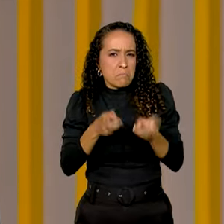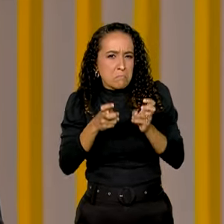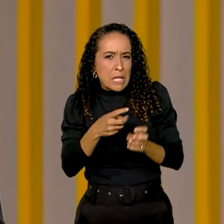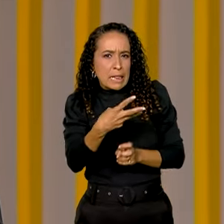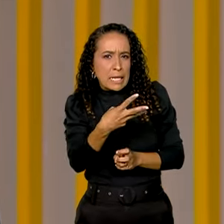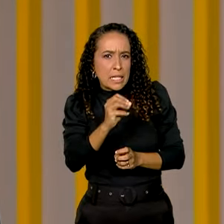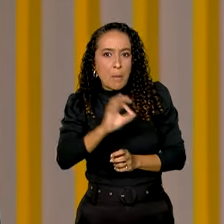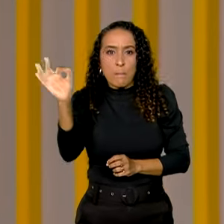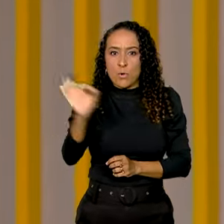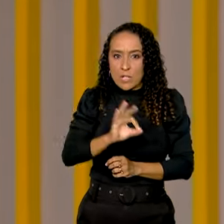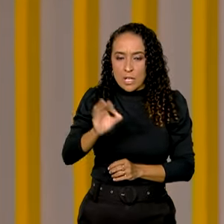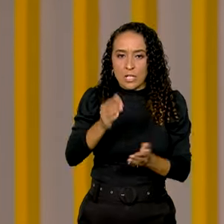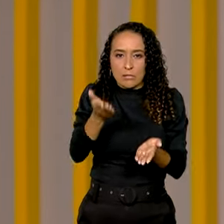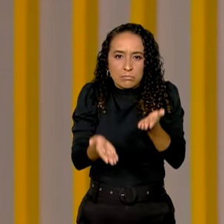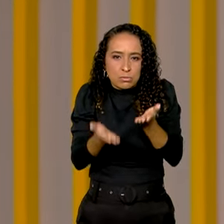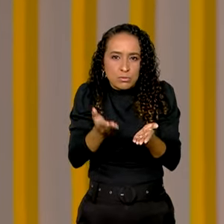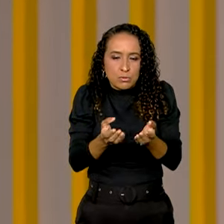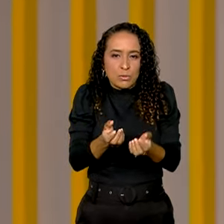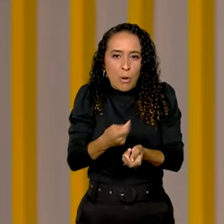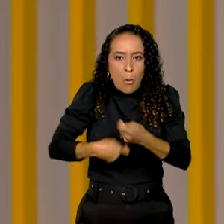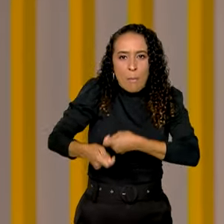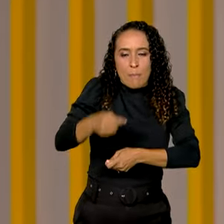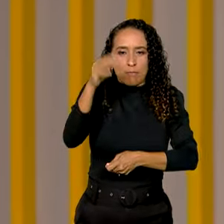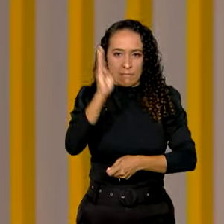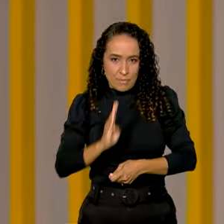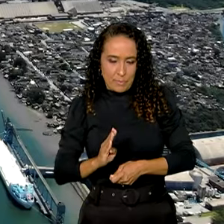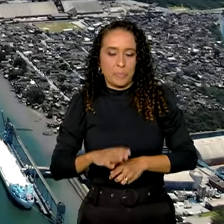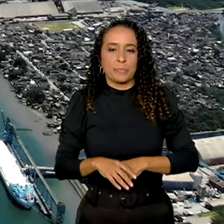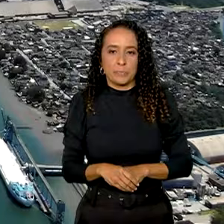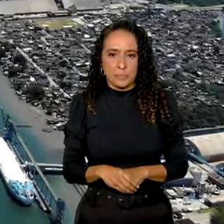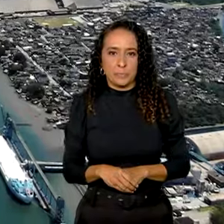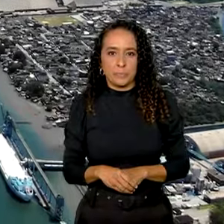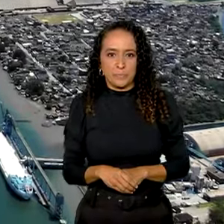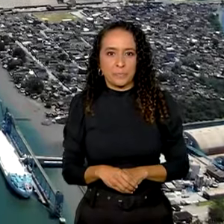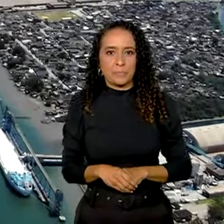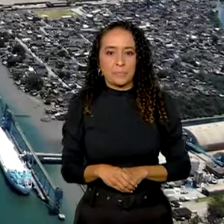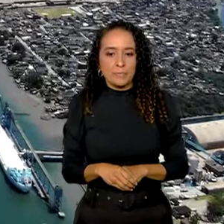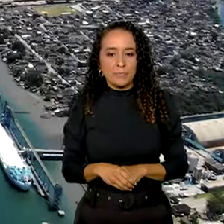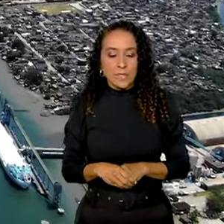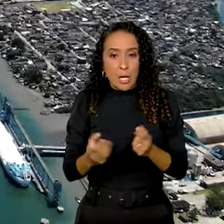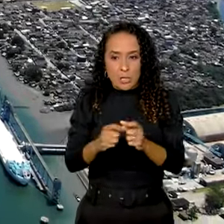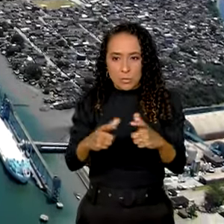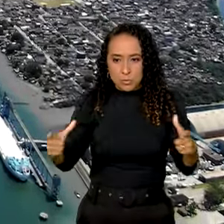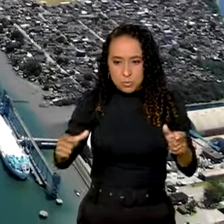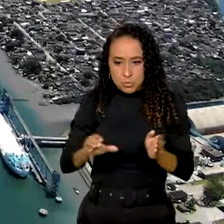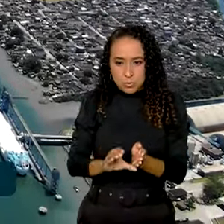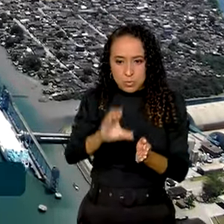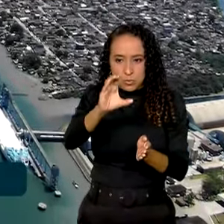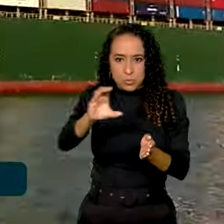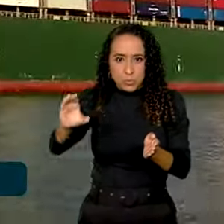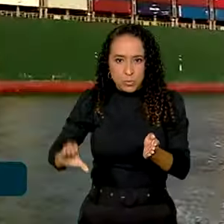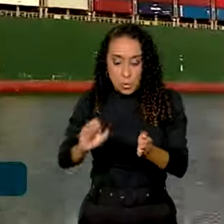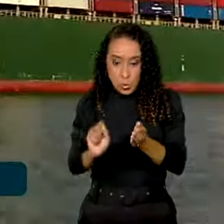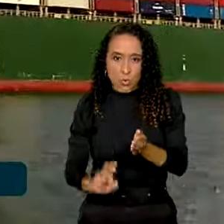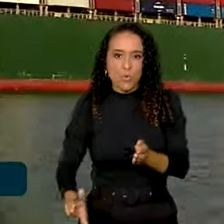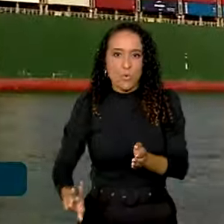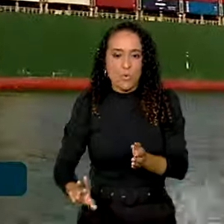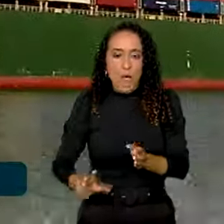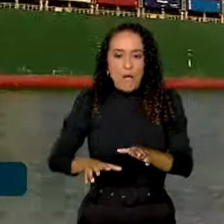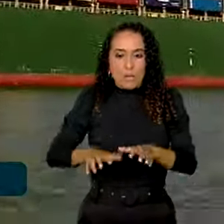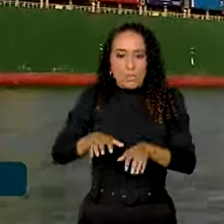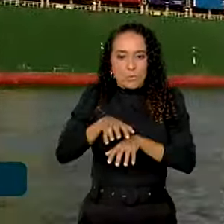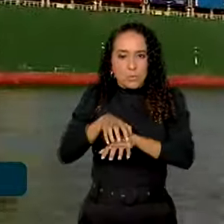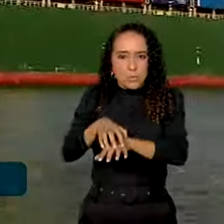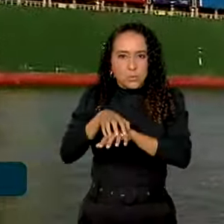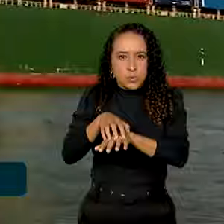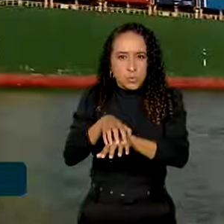quase 30% da balança comercial brasileira. No maior complexo portuário do Hemisfério Sul, o movimento de